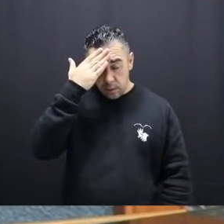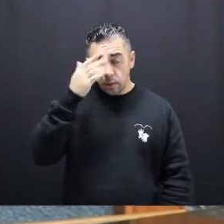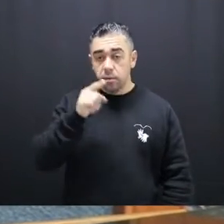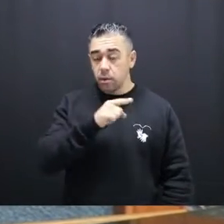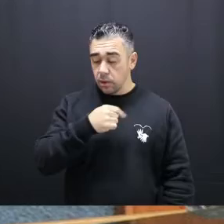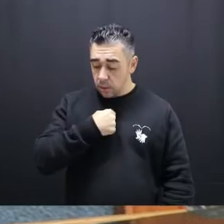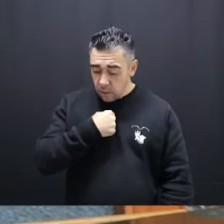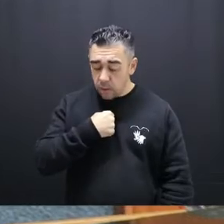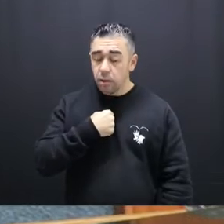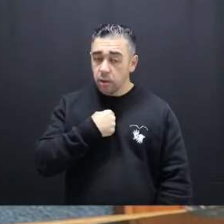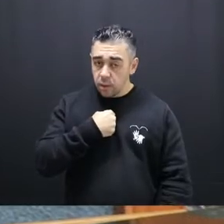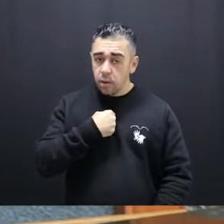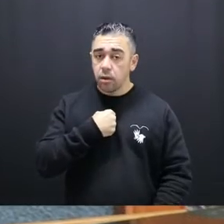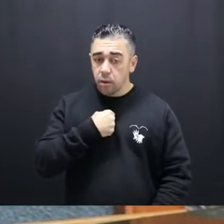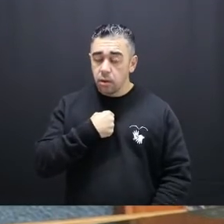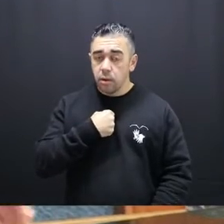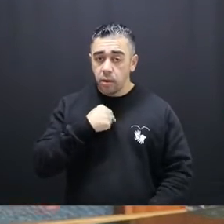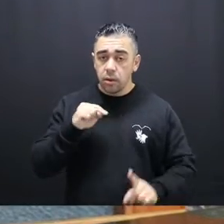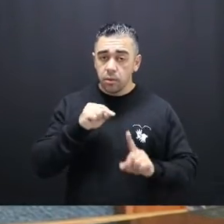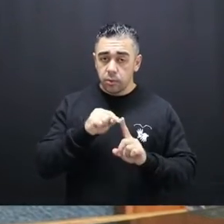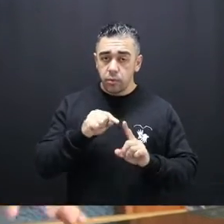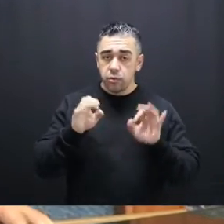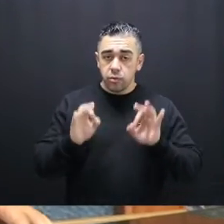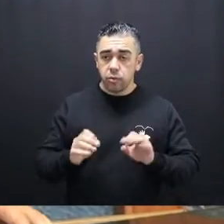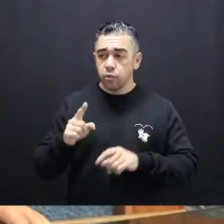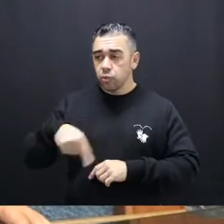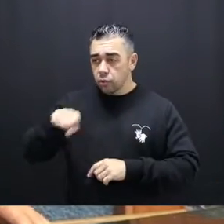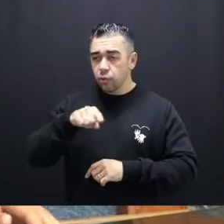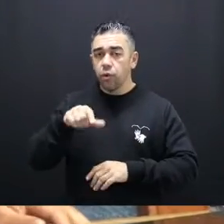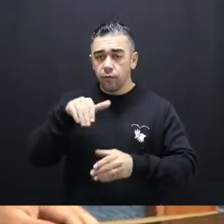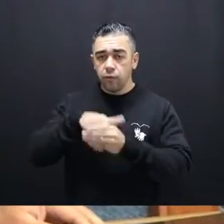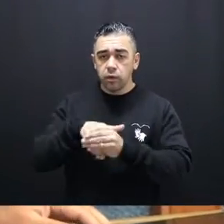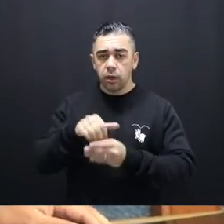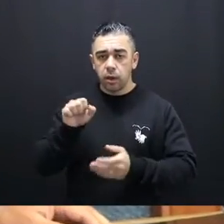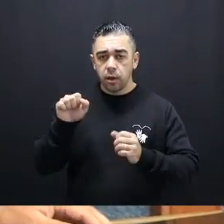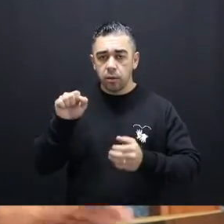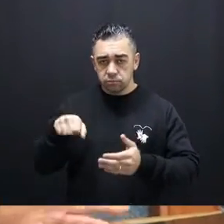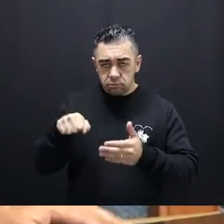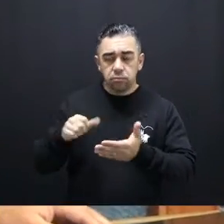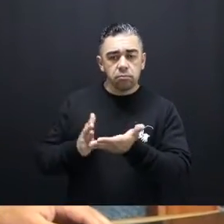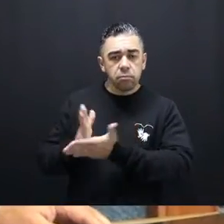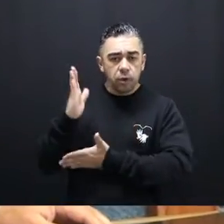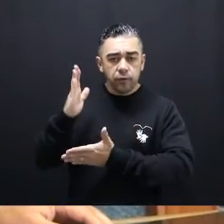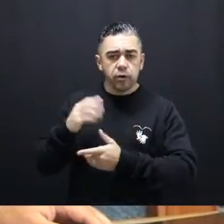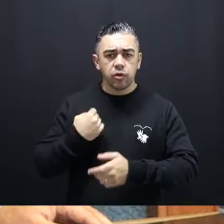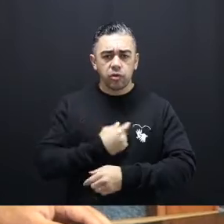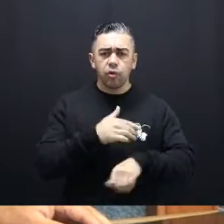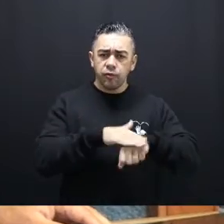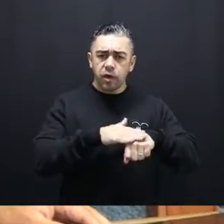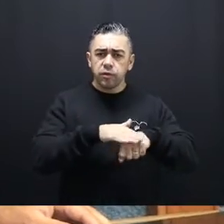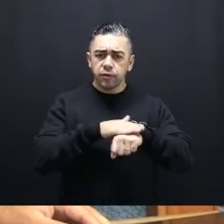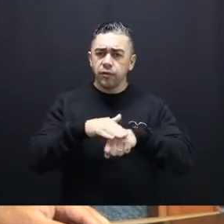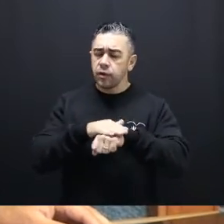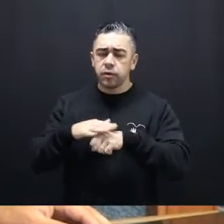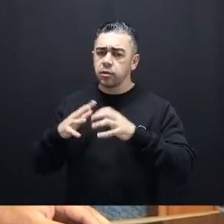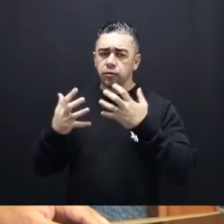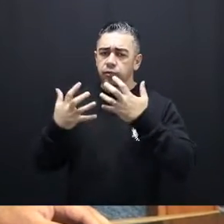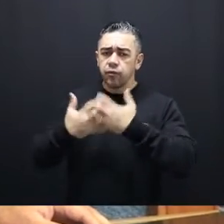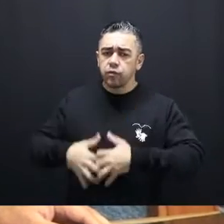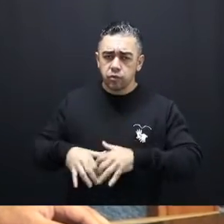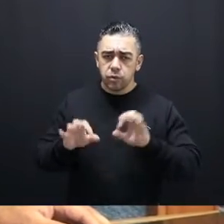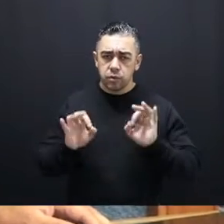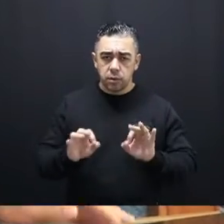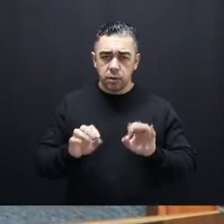eu tenho certeza que todos vão tá favorável que daí a gente conversa conversa e as coisas não funcionam né é